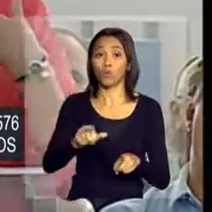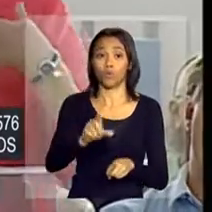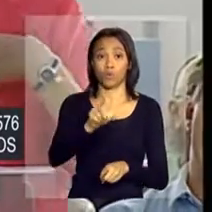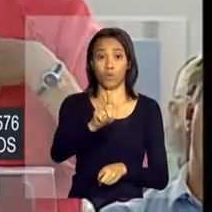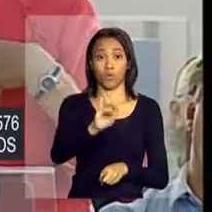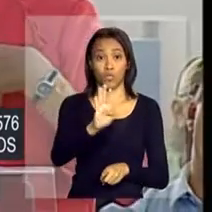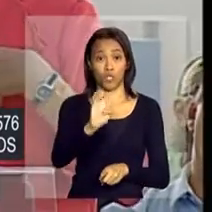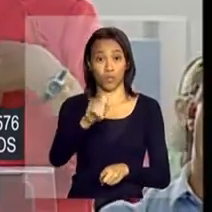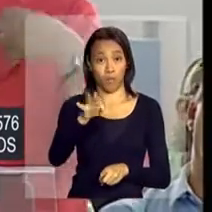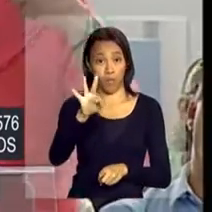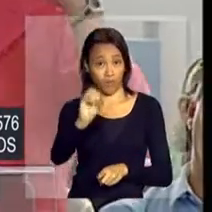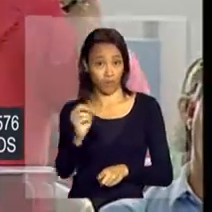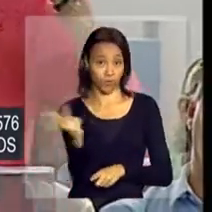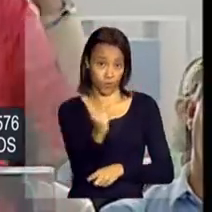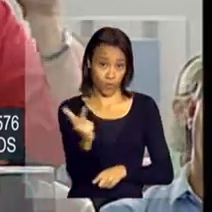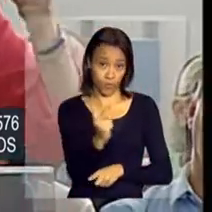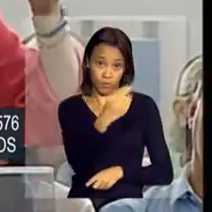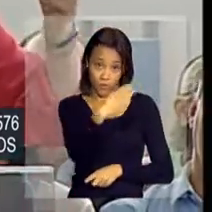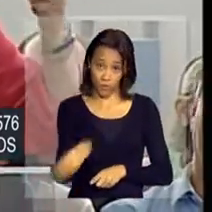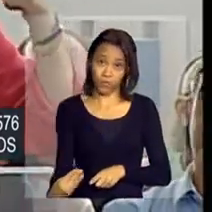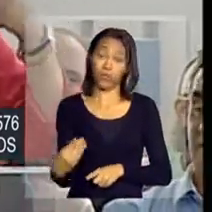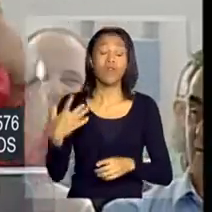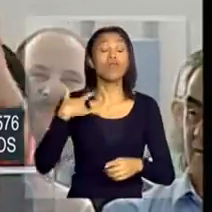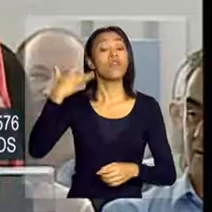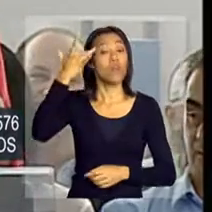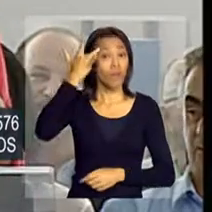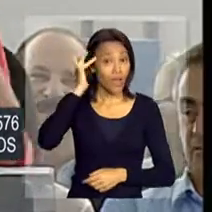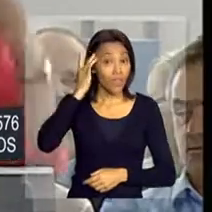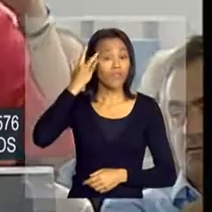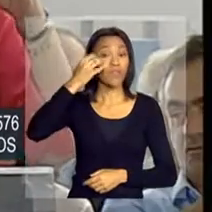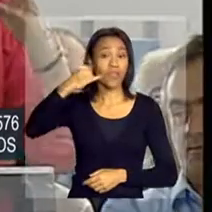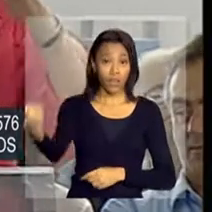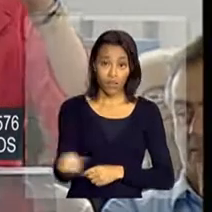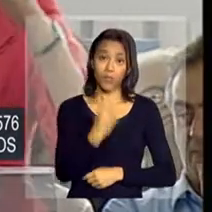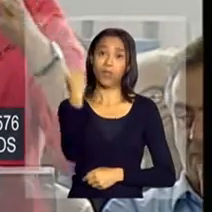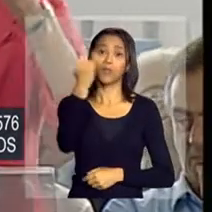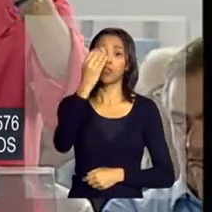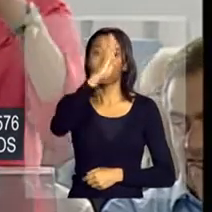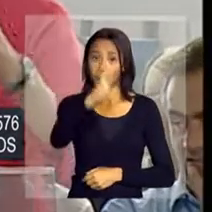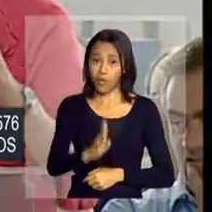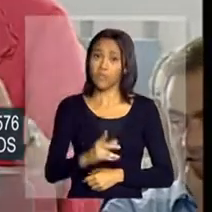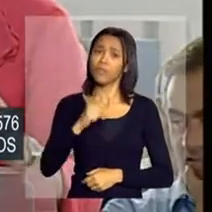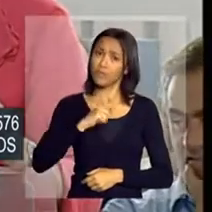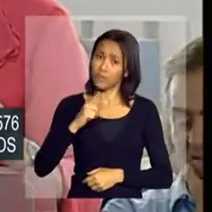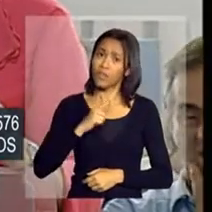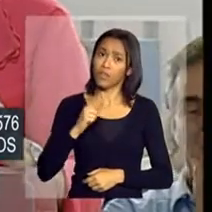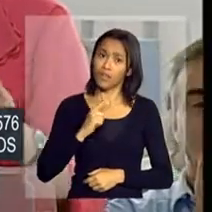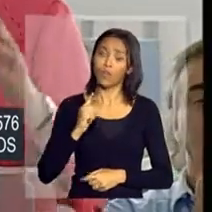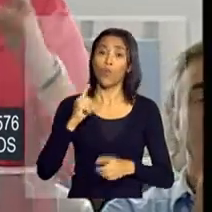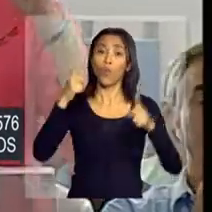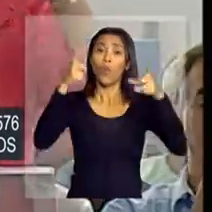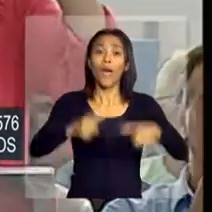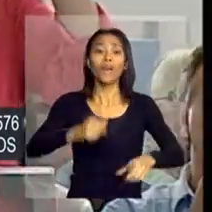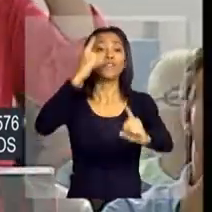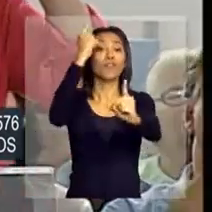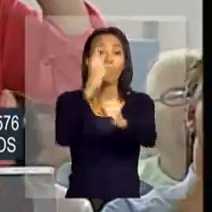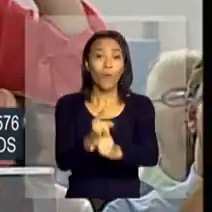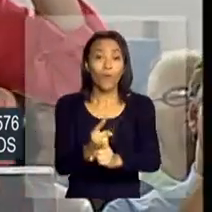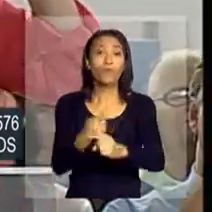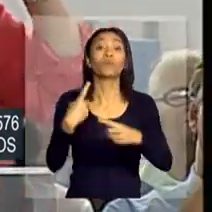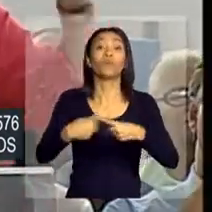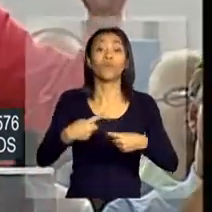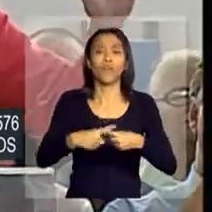disso, eu acho que é fundamental para o Brasil ter um centro de convenções aqui, porque vai